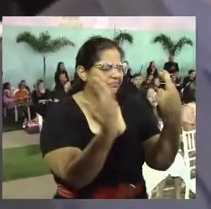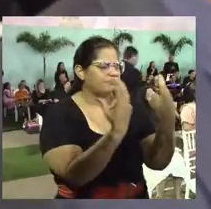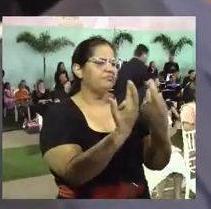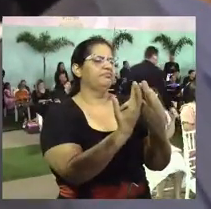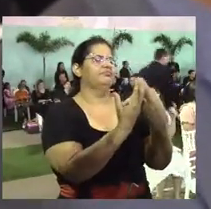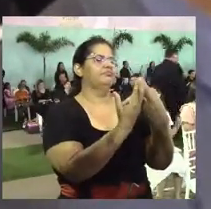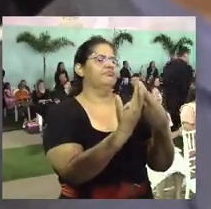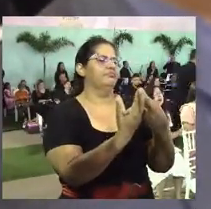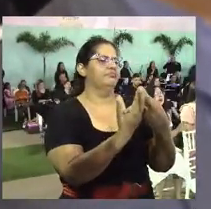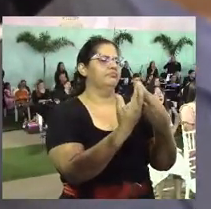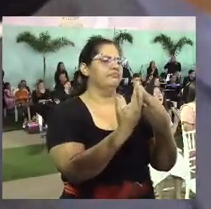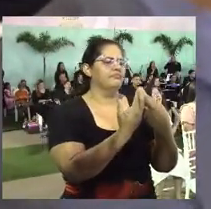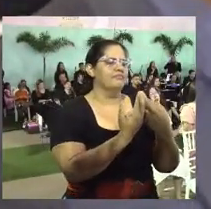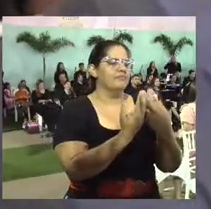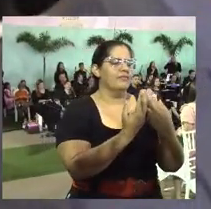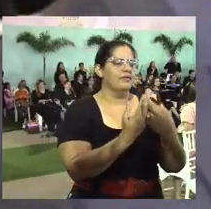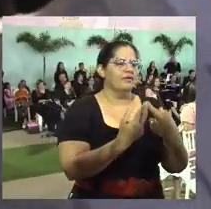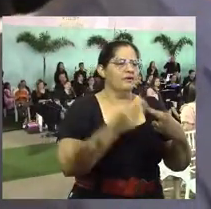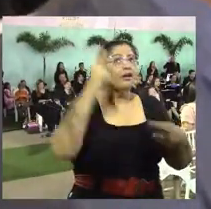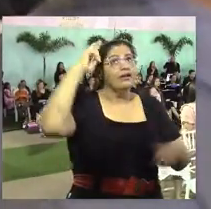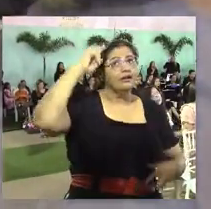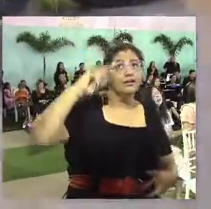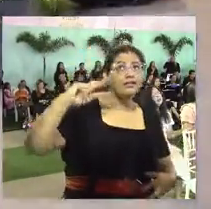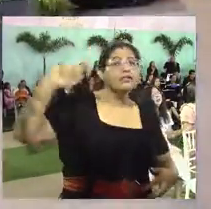rei dos reis